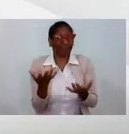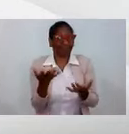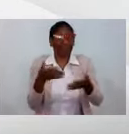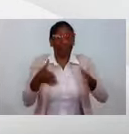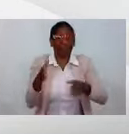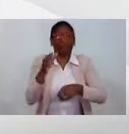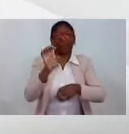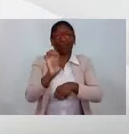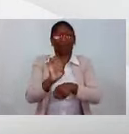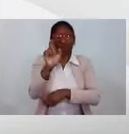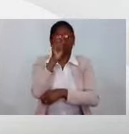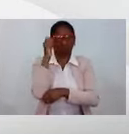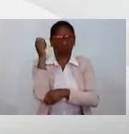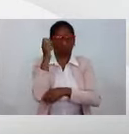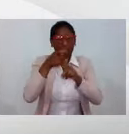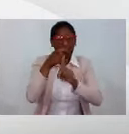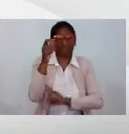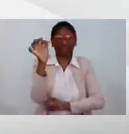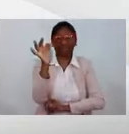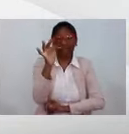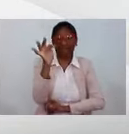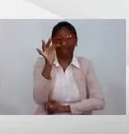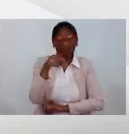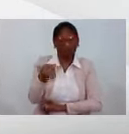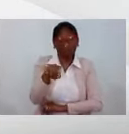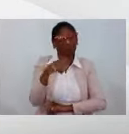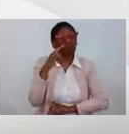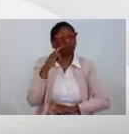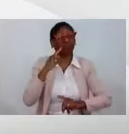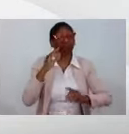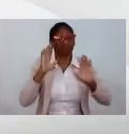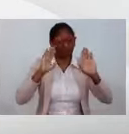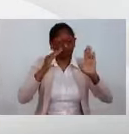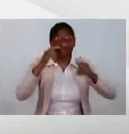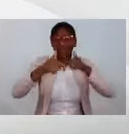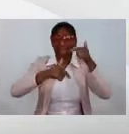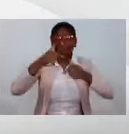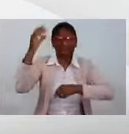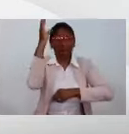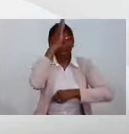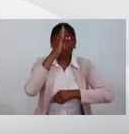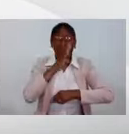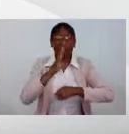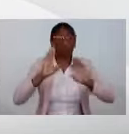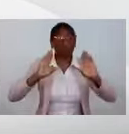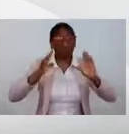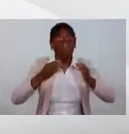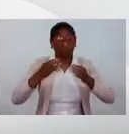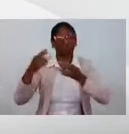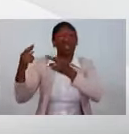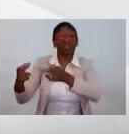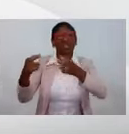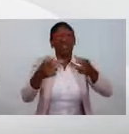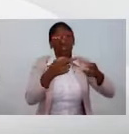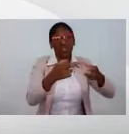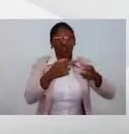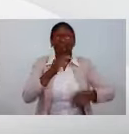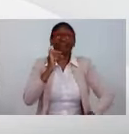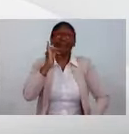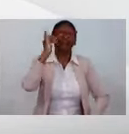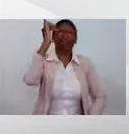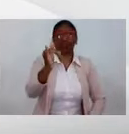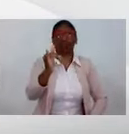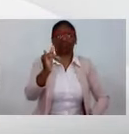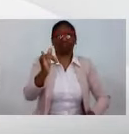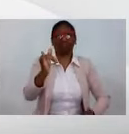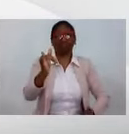do Rio Grande do Sul, no mês de fevereiro, e vamos trabalhar uma mobilização nacional para isso. As regiões que receberão alertas, né?